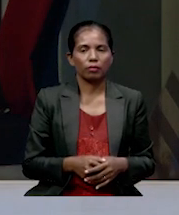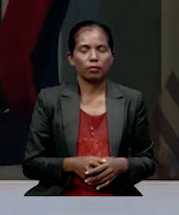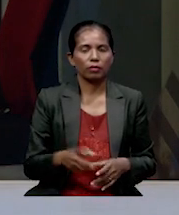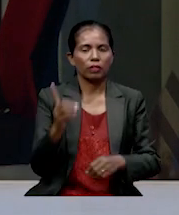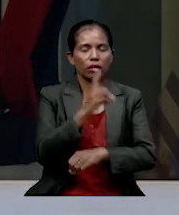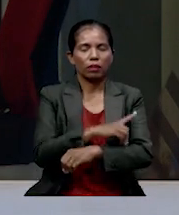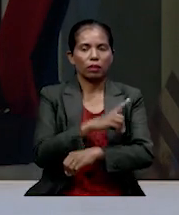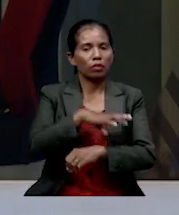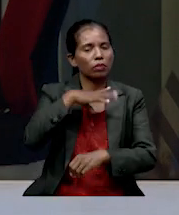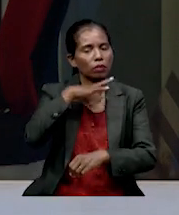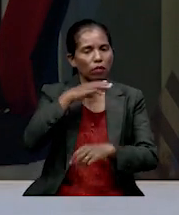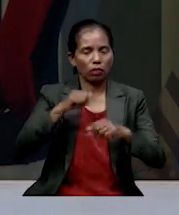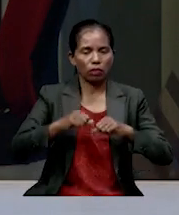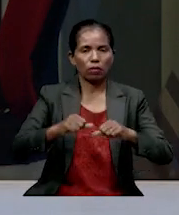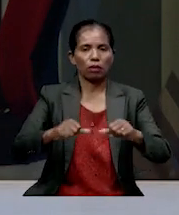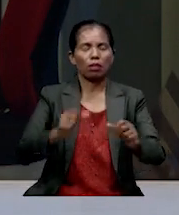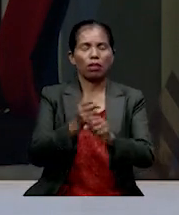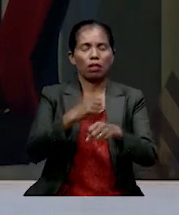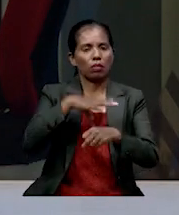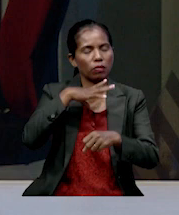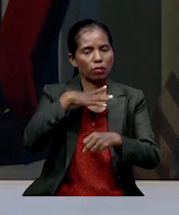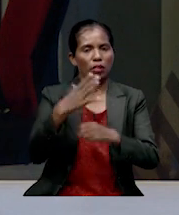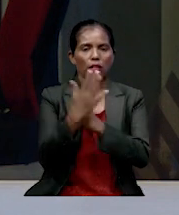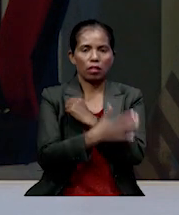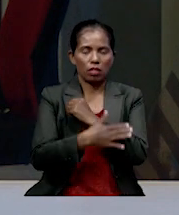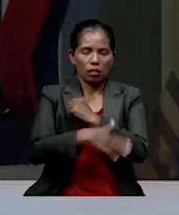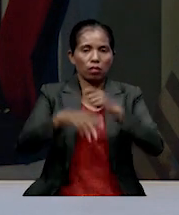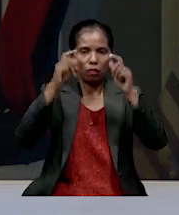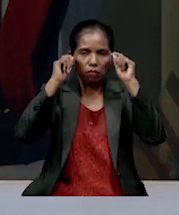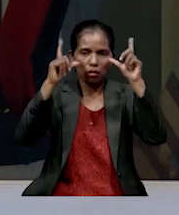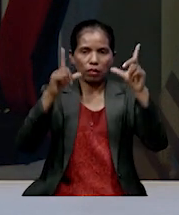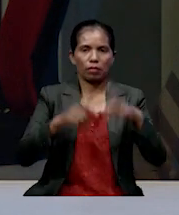Lorong-balorong lixo continua a fuer capital nação Timor-Leste.